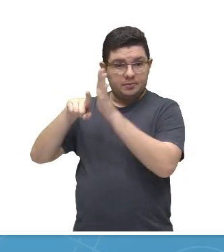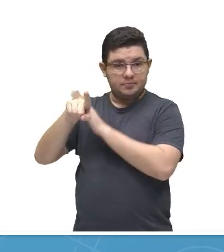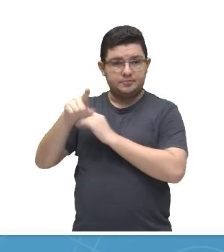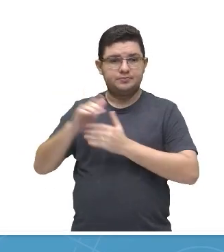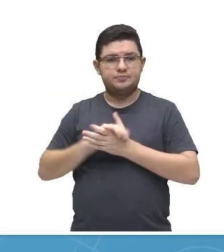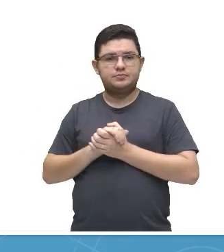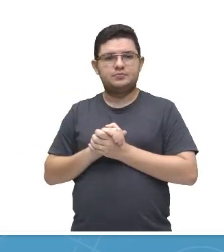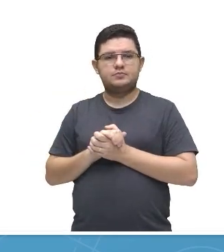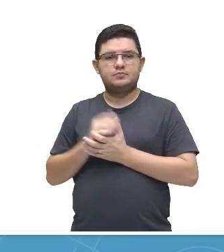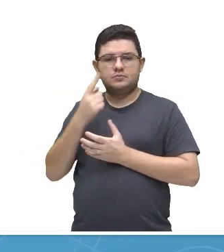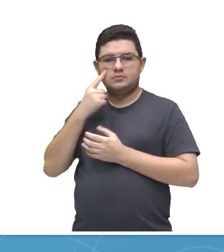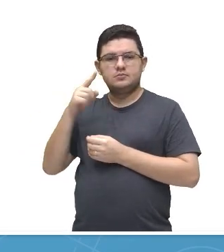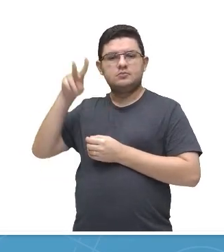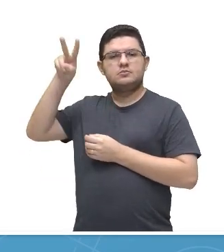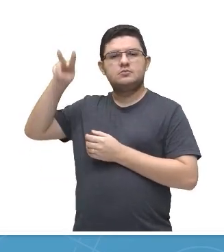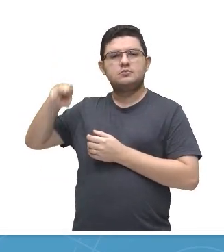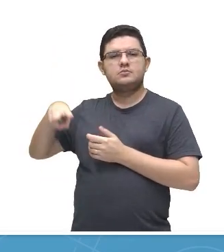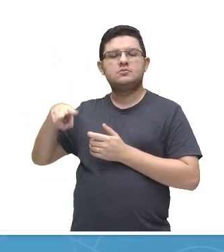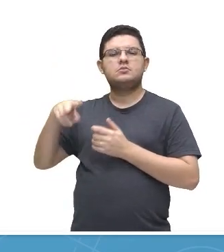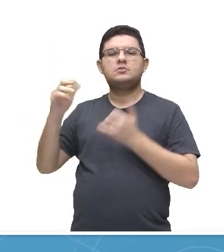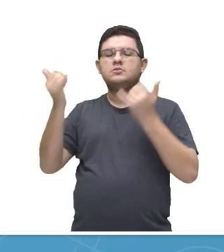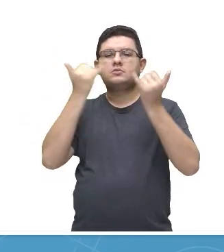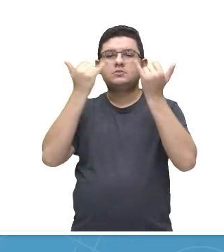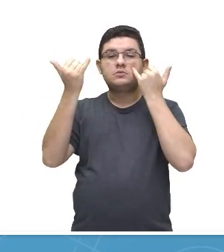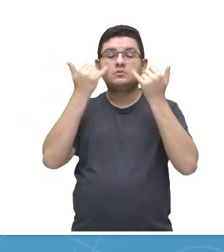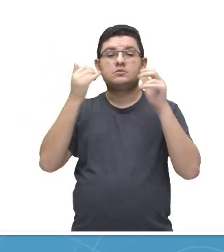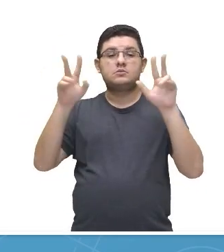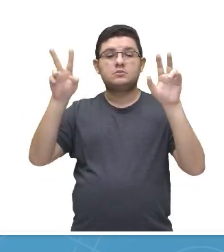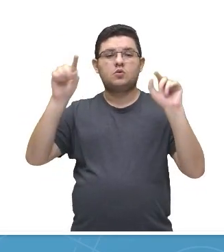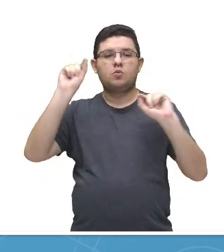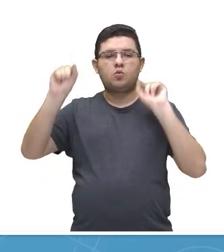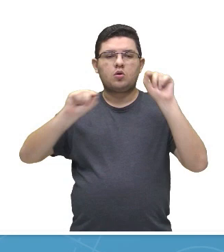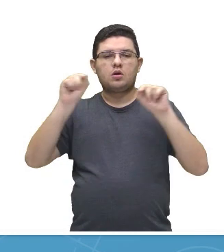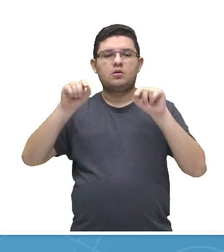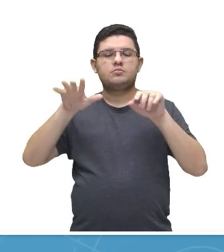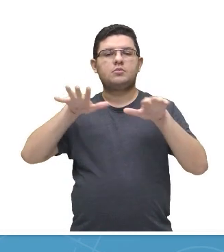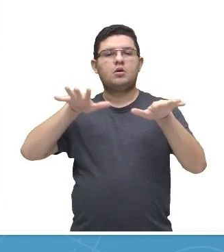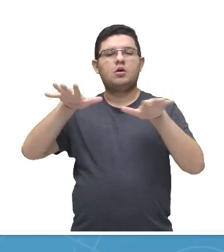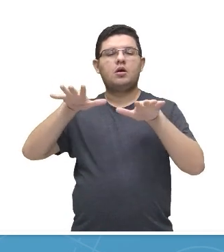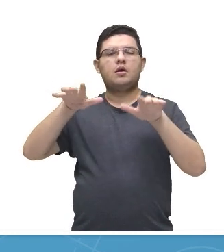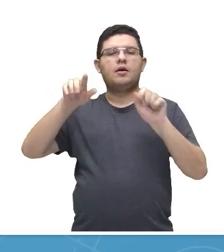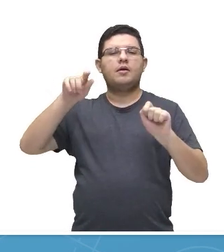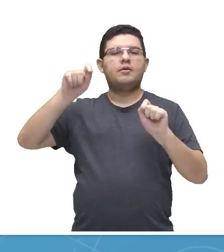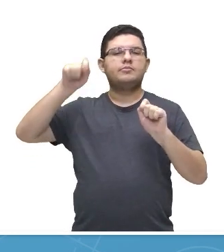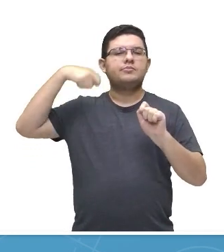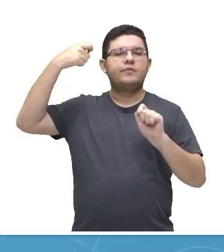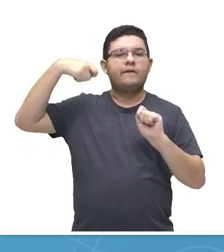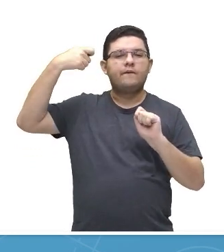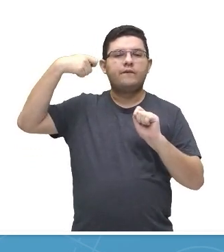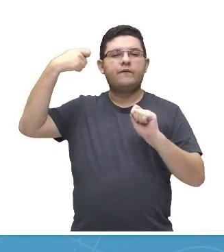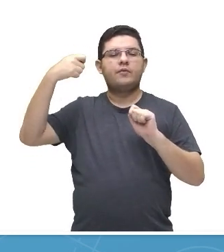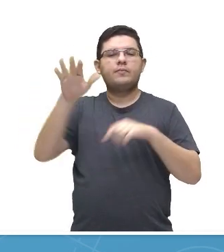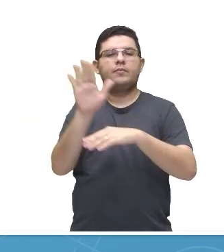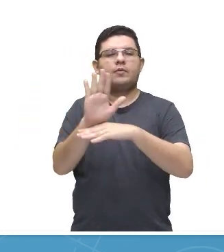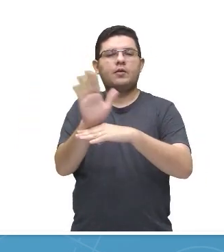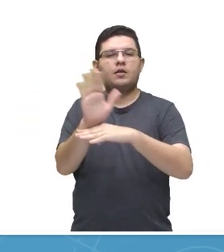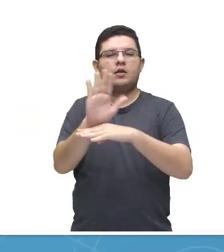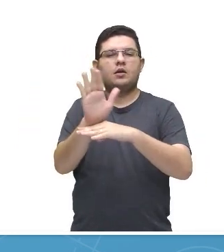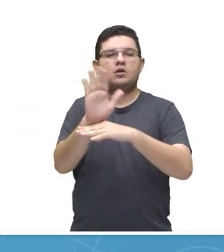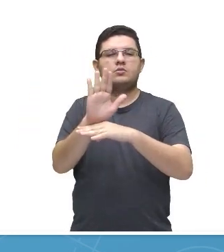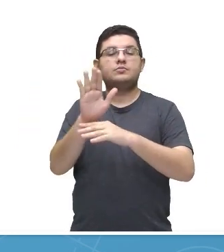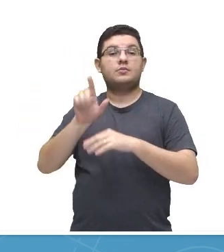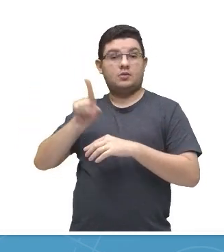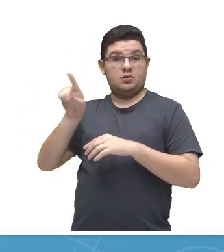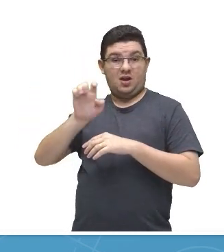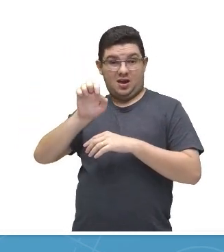Leia esta pequena notícia sobre a animação A Era do Gelo 3 e responda ao que se pede. Tenho certeza que você já assistiu A Era do